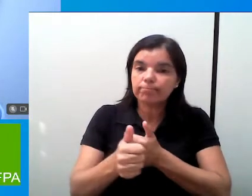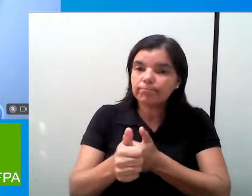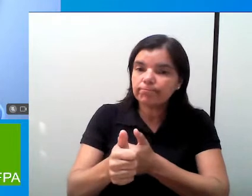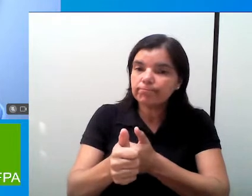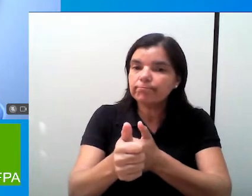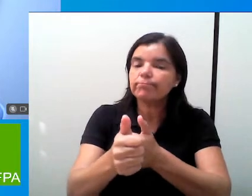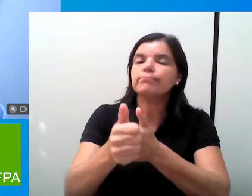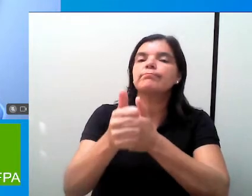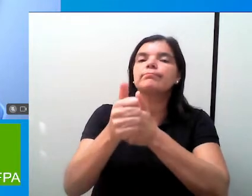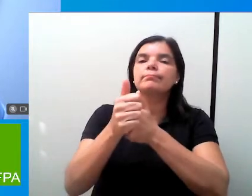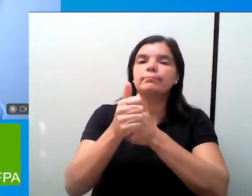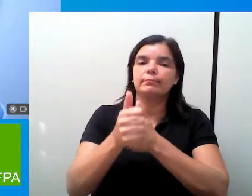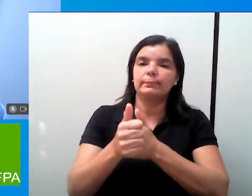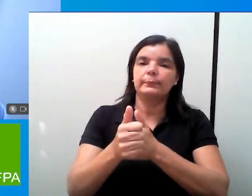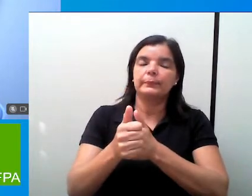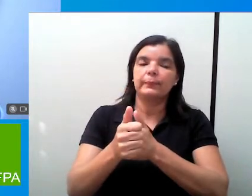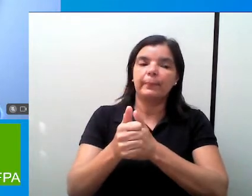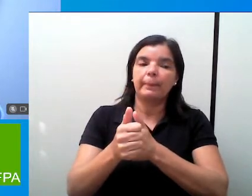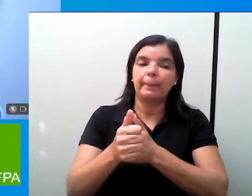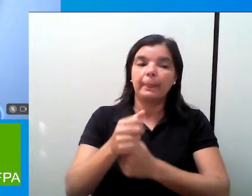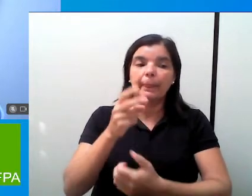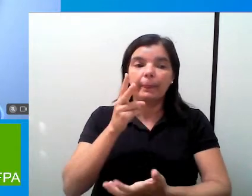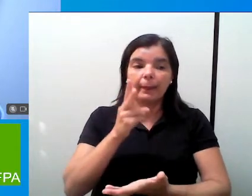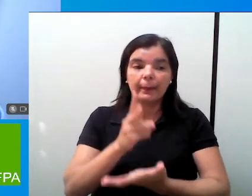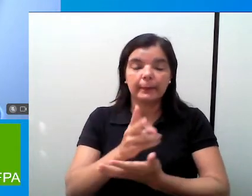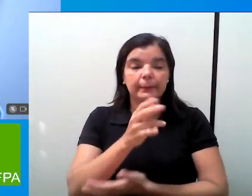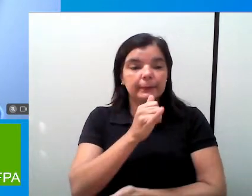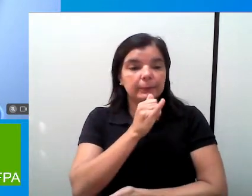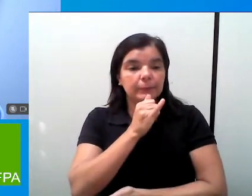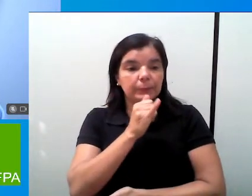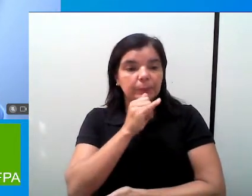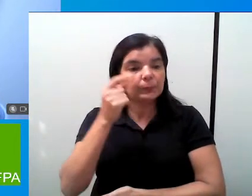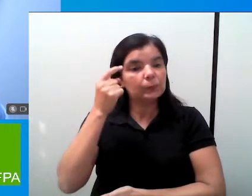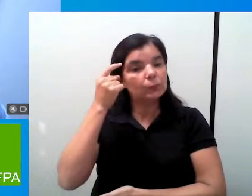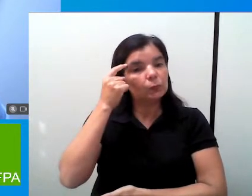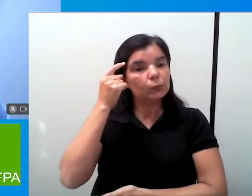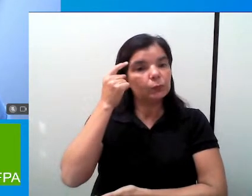visando aí, cumprir um plano de ação que, por exemplo, foi pensado no IFAC.